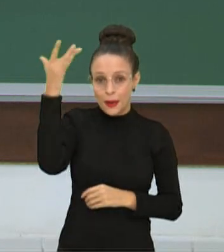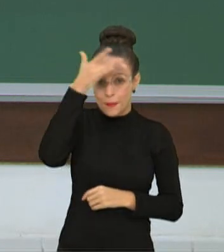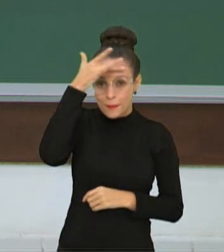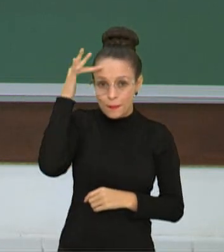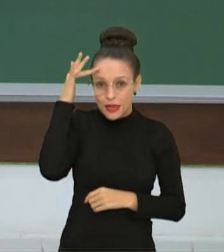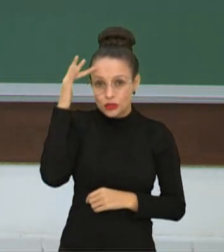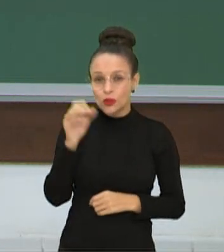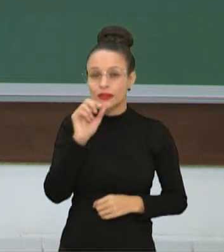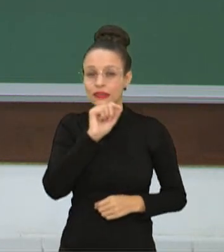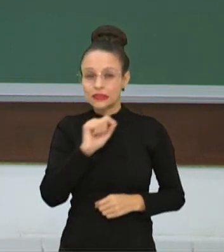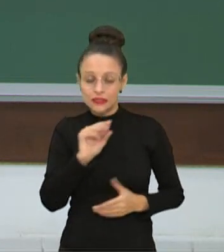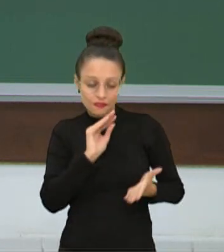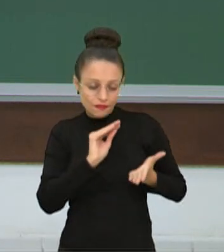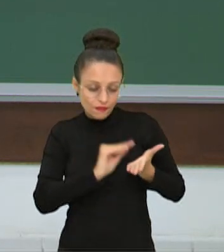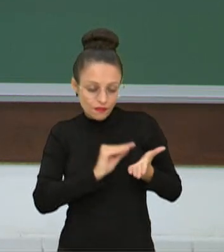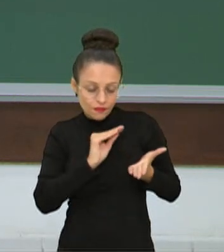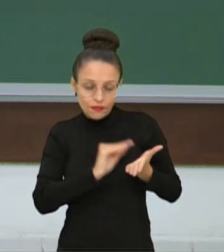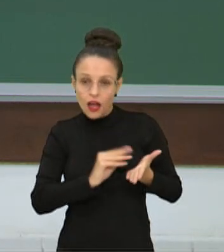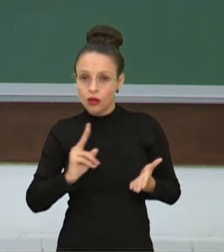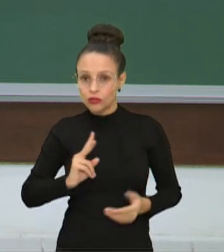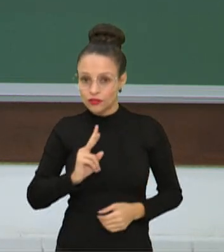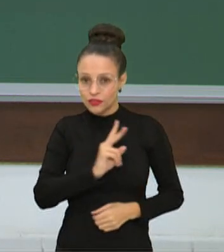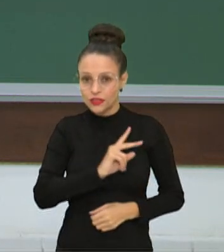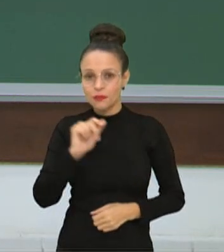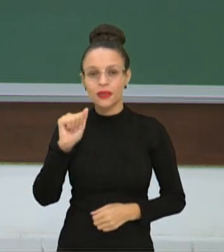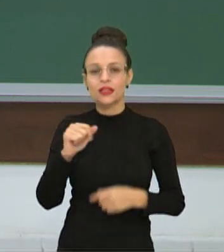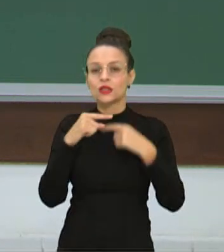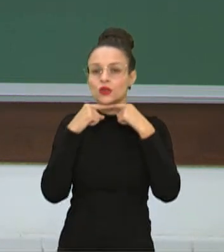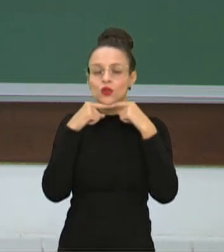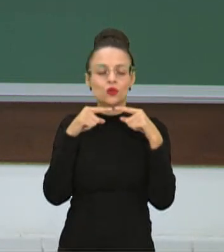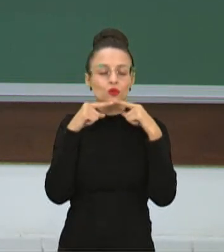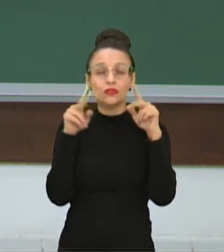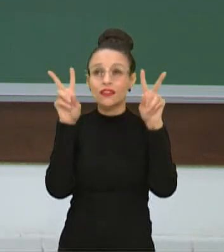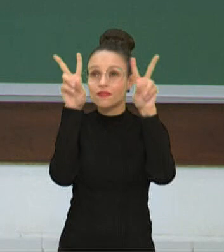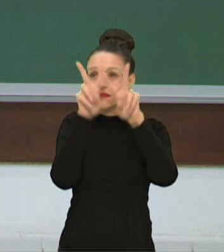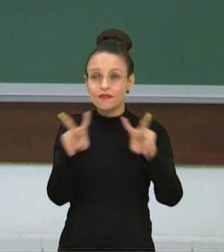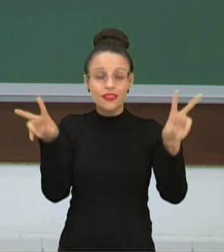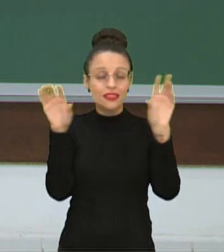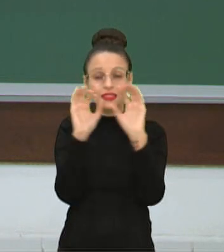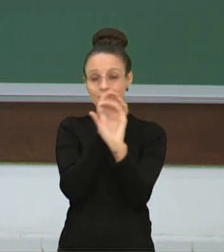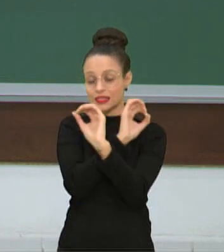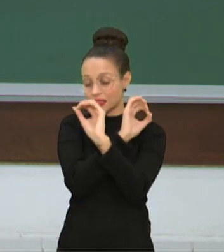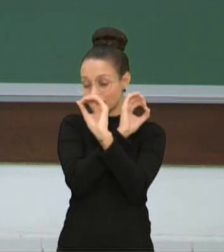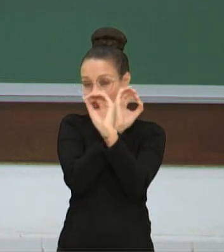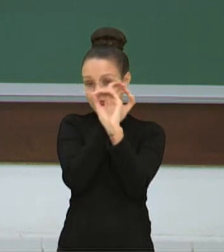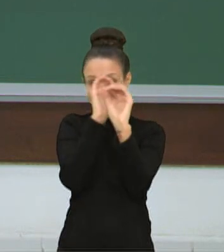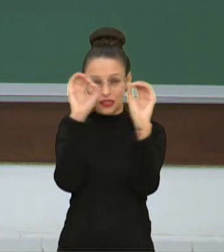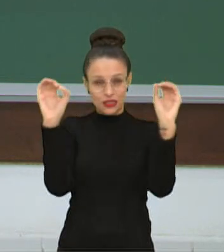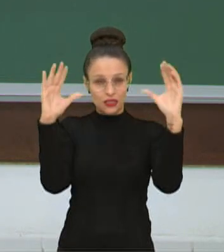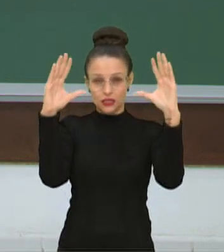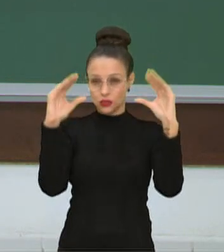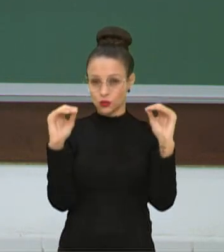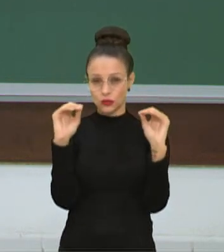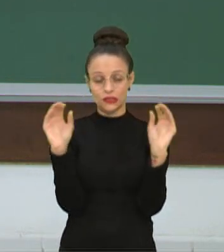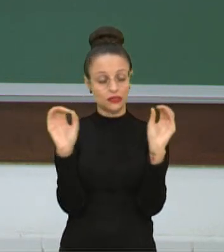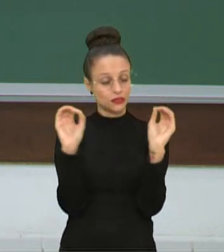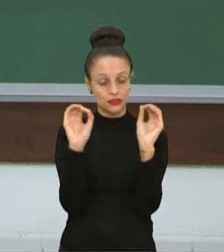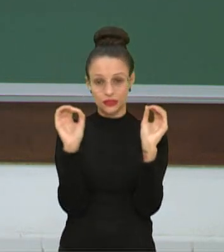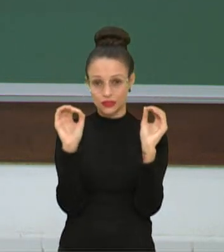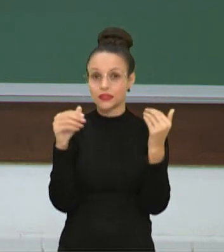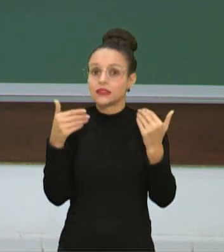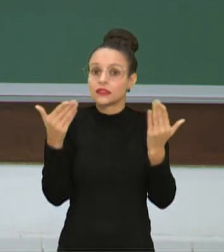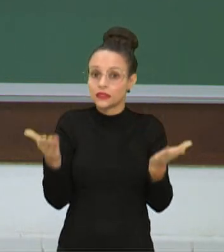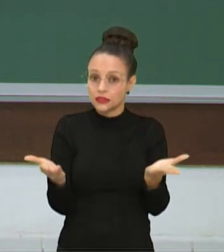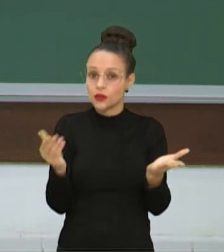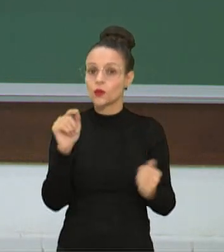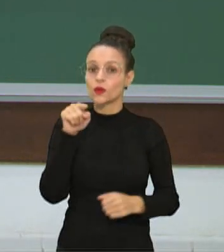têm carência da vitamina A, elas não vão enxergar nada à noite, mesmo com uma quantidade de luz.